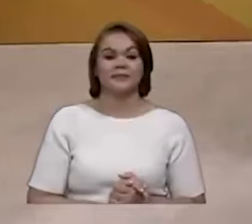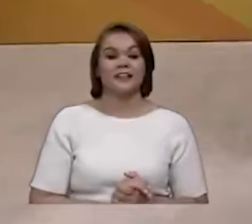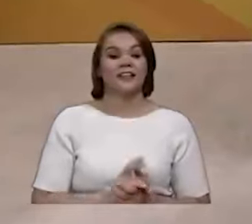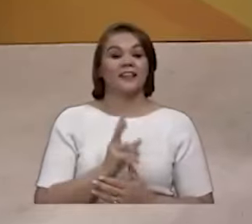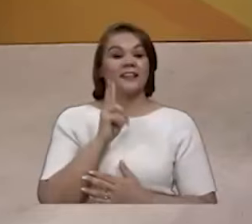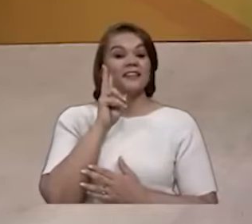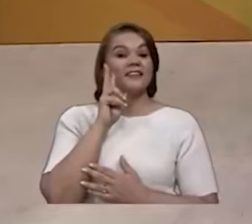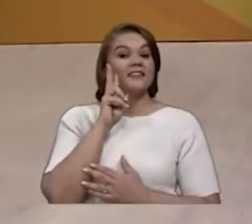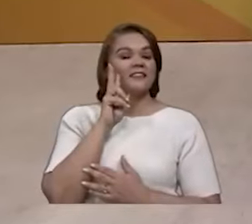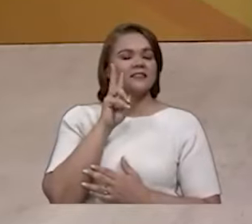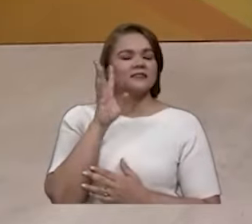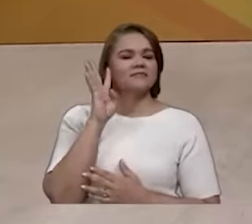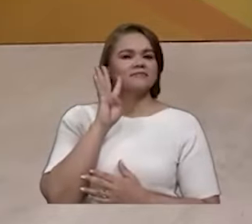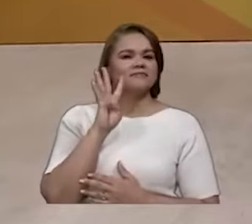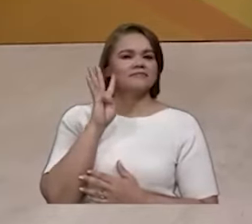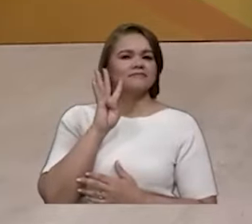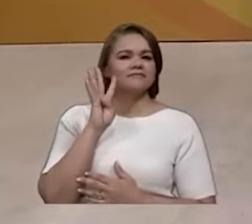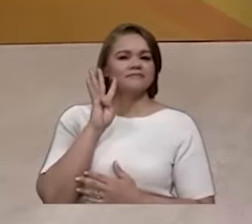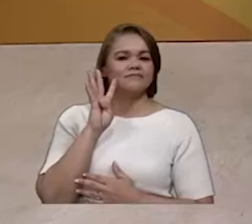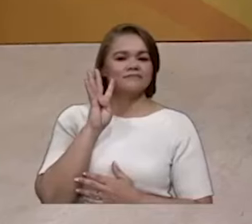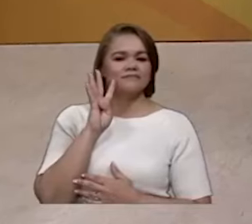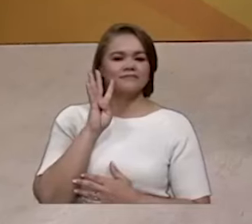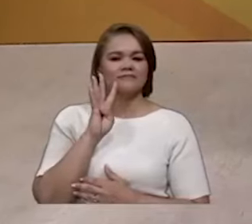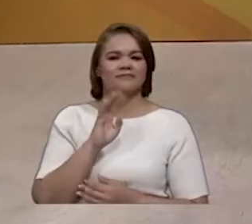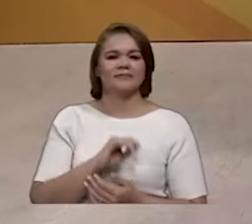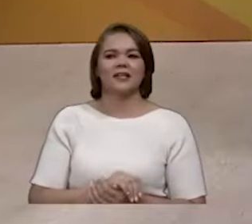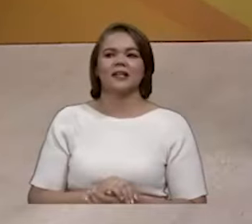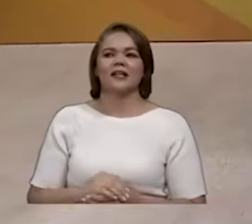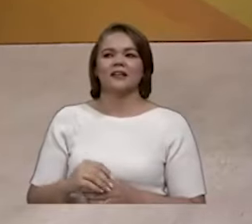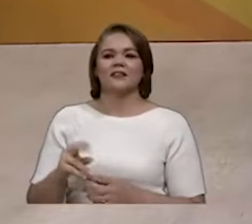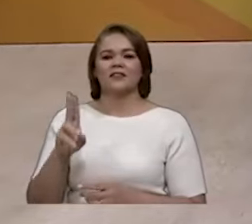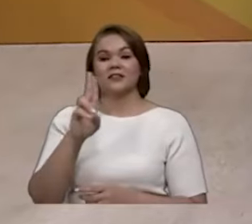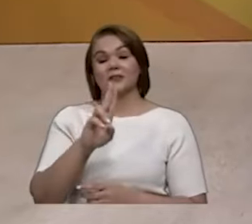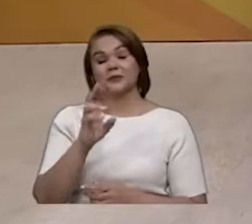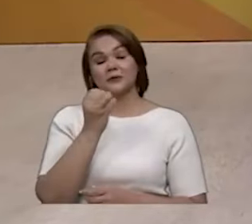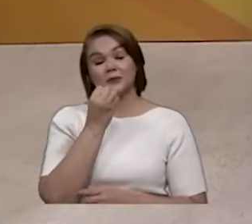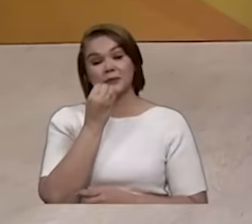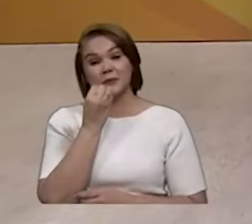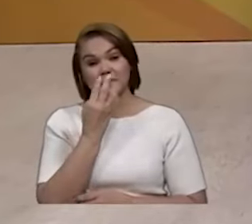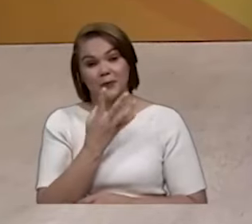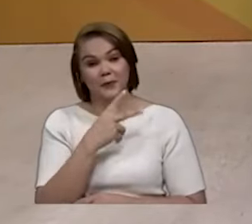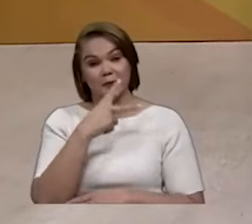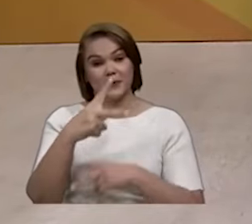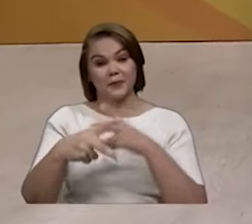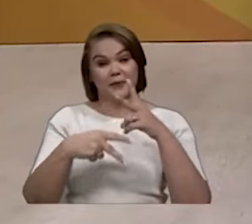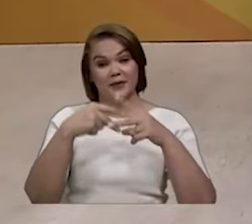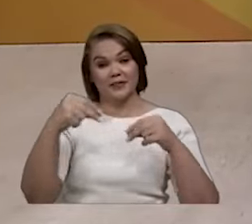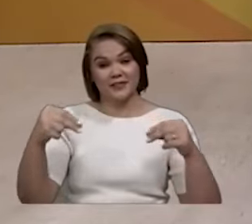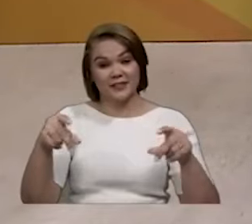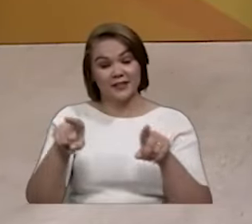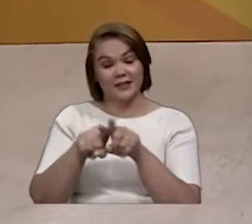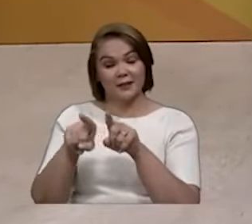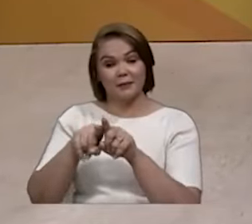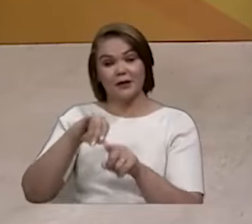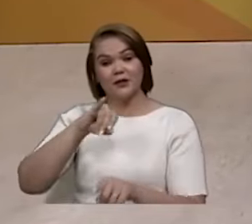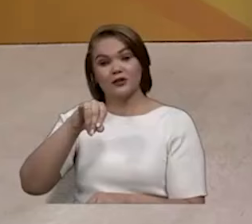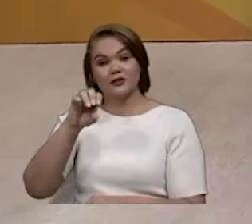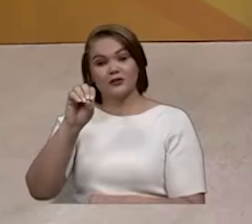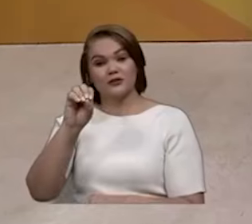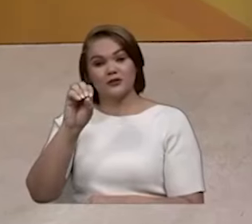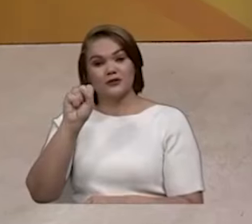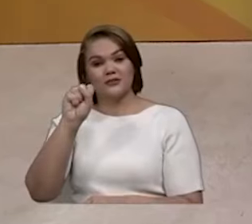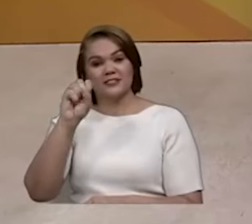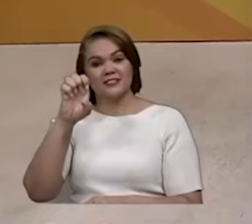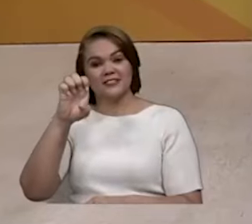Olha que legal, Jéssica! Faça bom uso desse prêmio, você. Seu José que também dividiu, né?